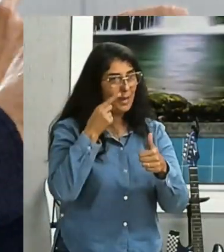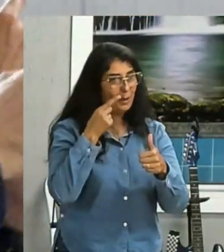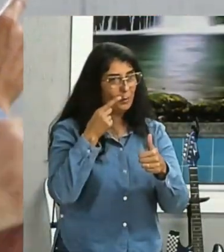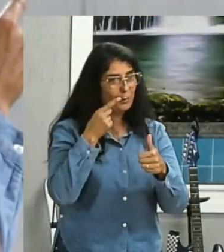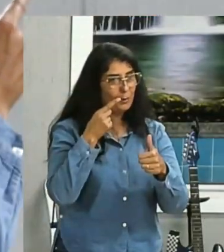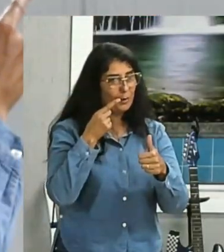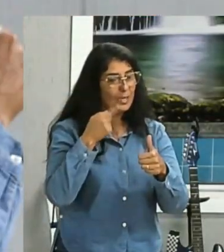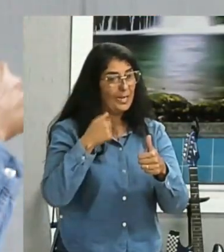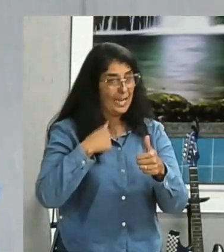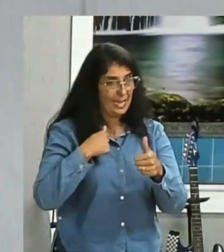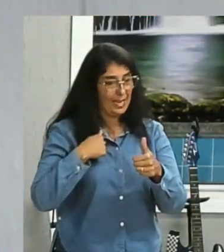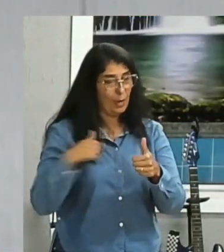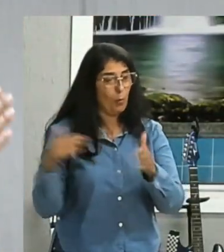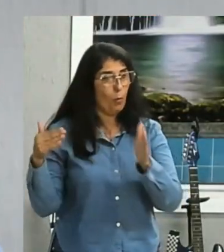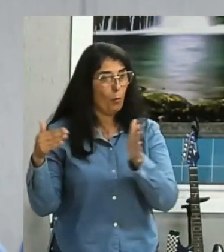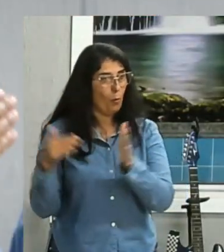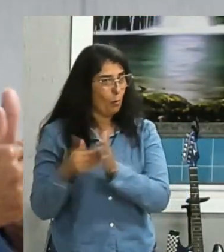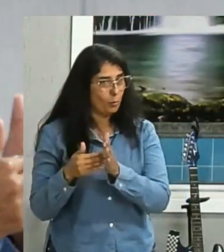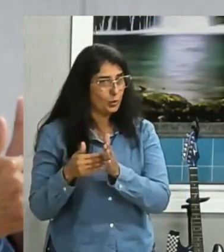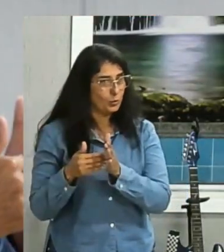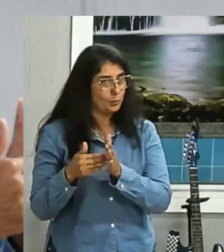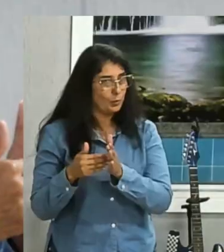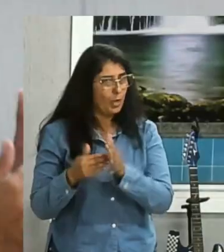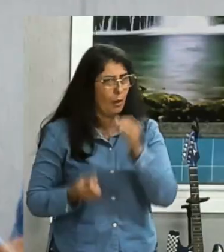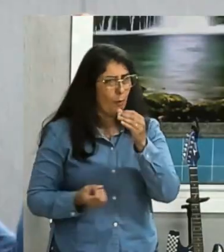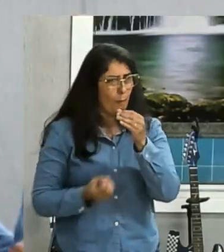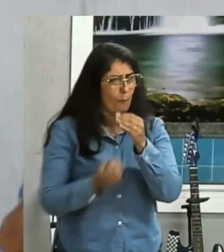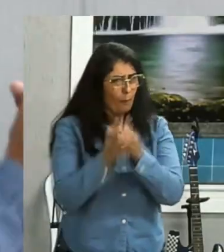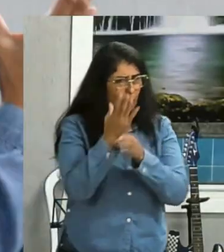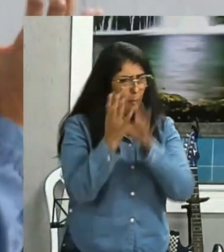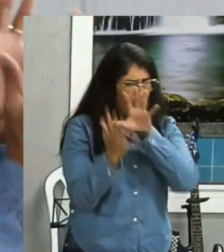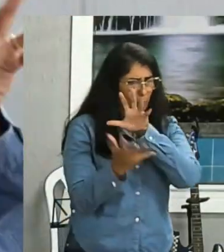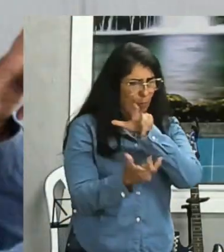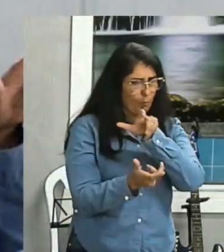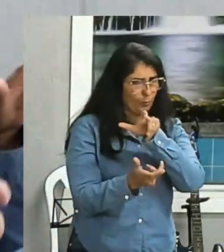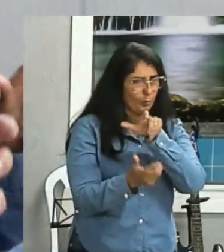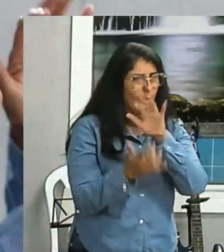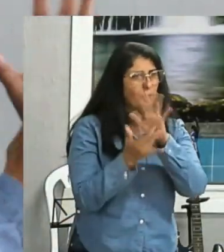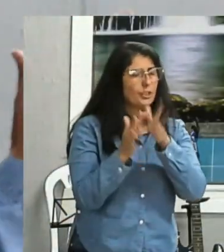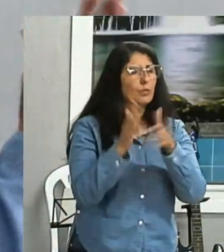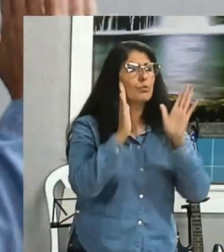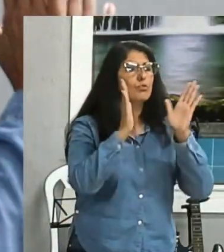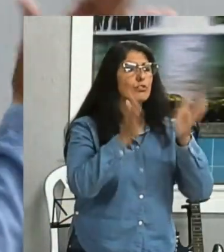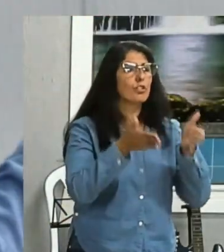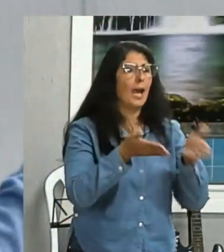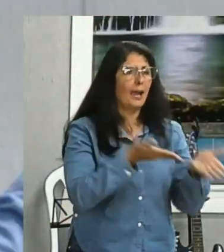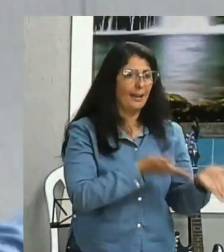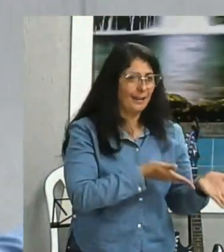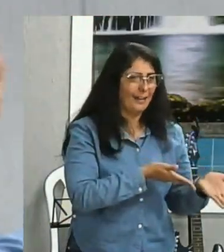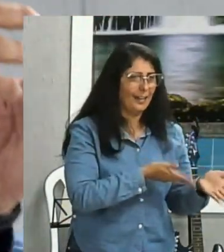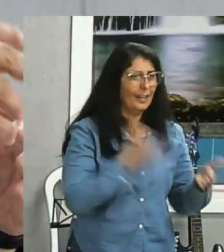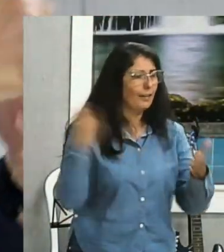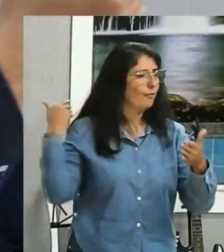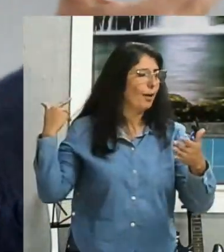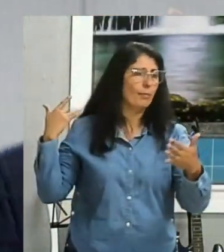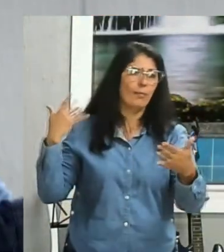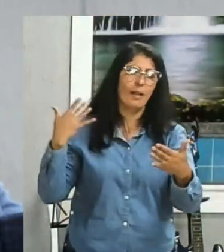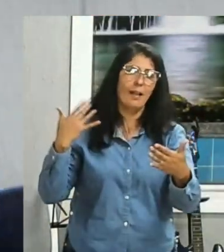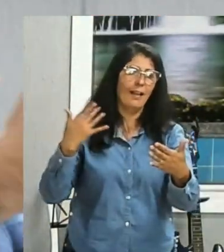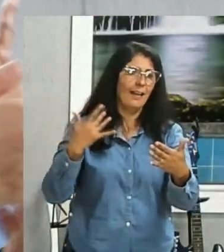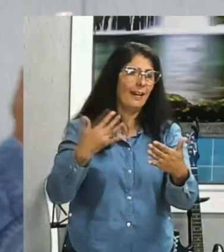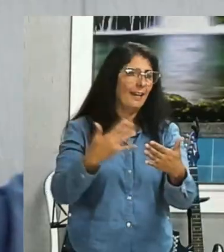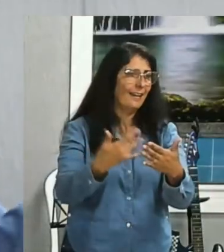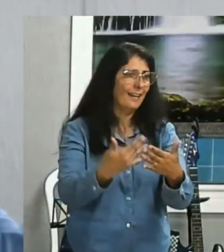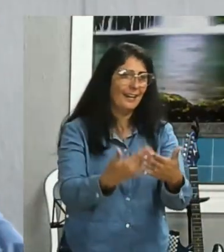início da criação, Jesus estará no final da criação. Todas as coisas foram criadas por ele e por meio